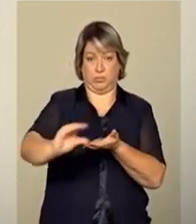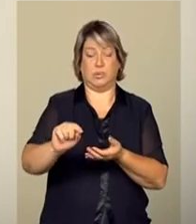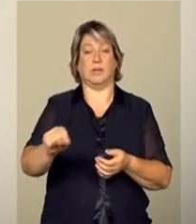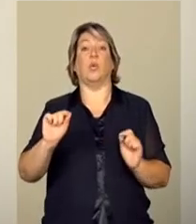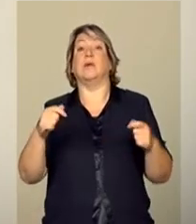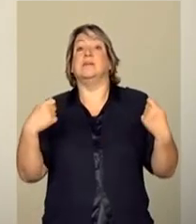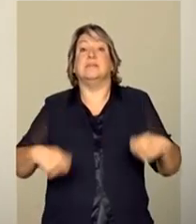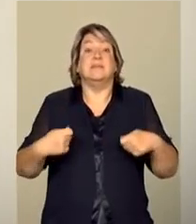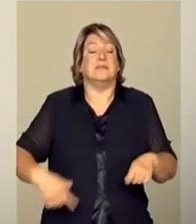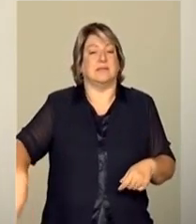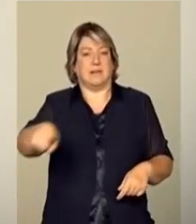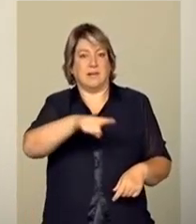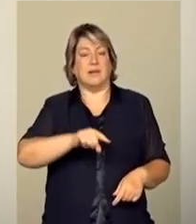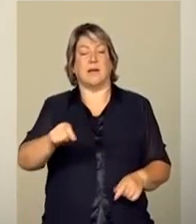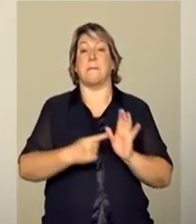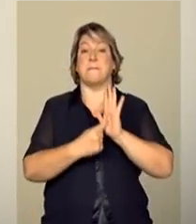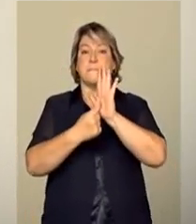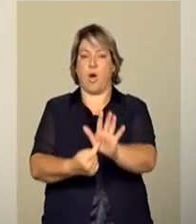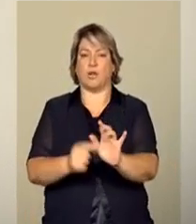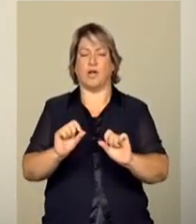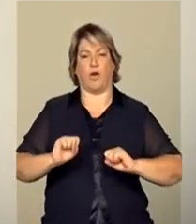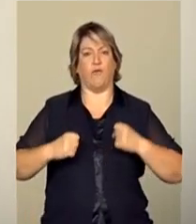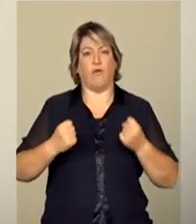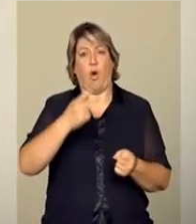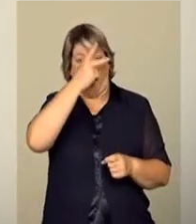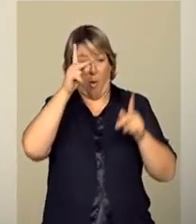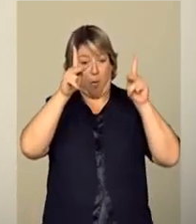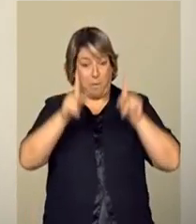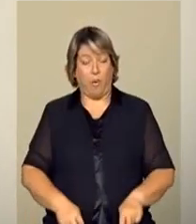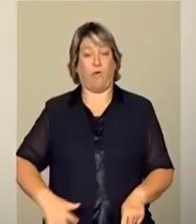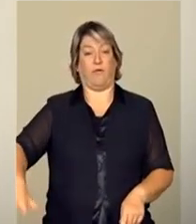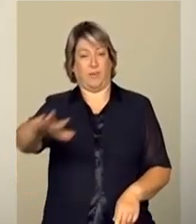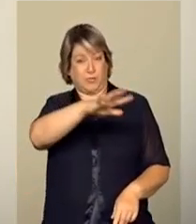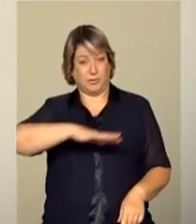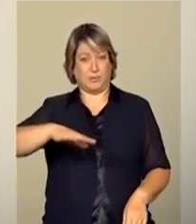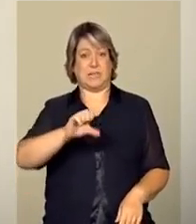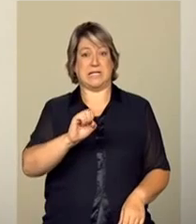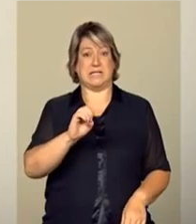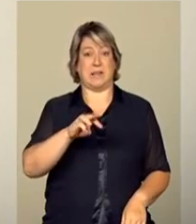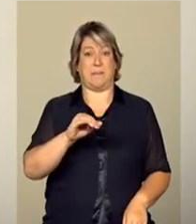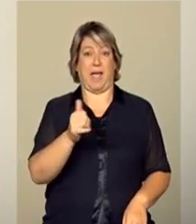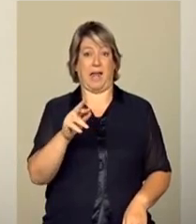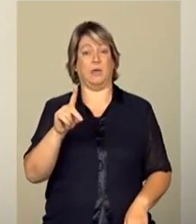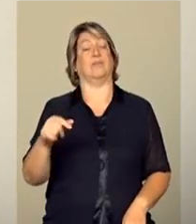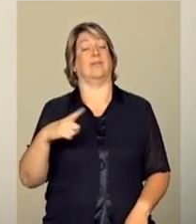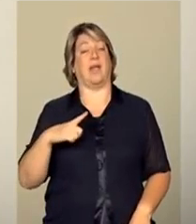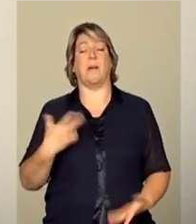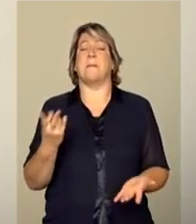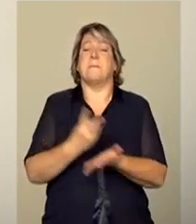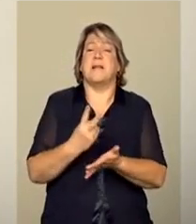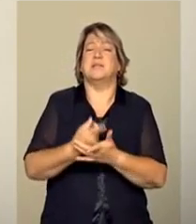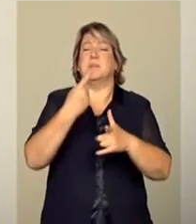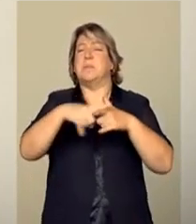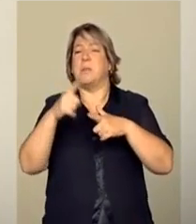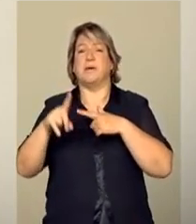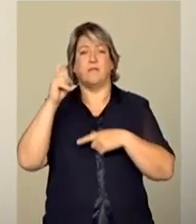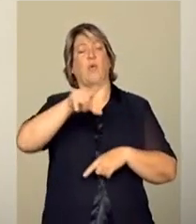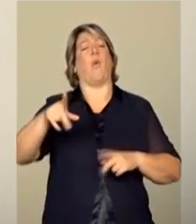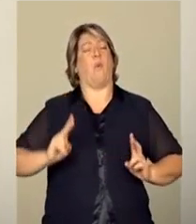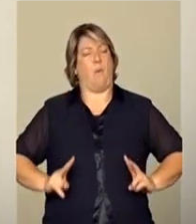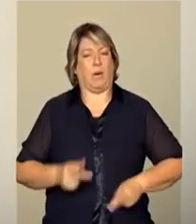demanda por eles mostra a força que o povo do semiário tem porque mesmo numa situação difícil Eles continuam